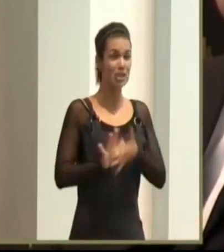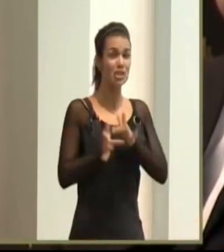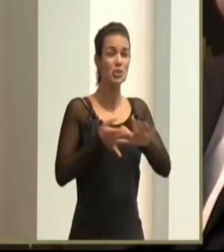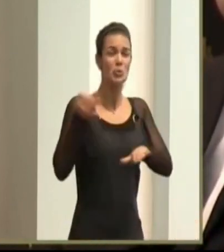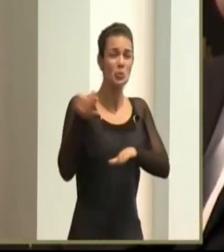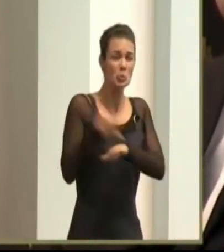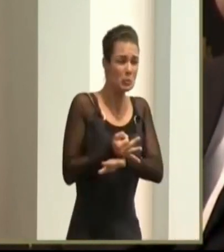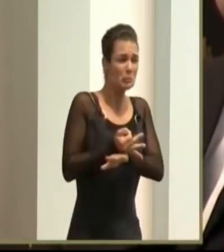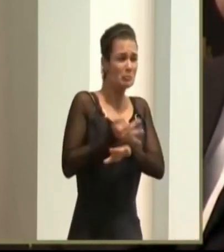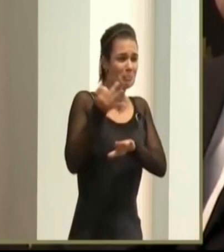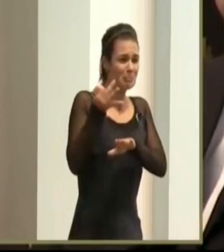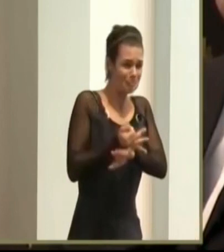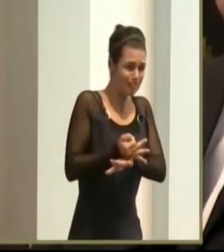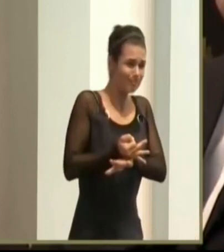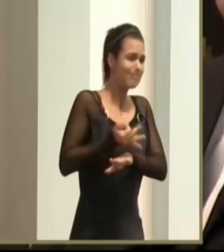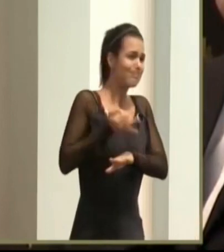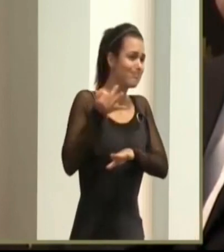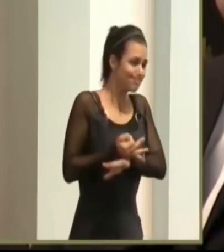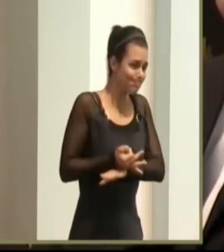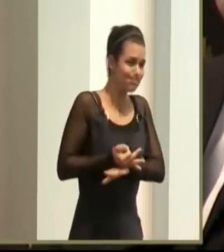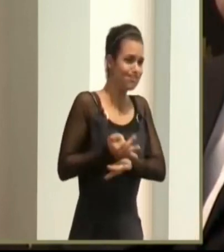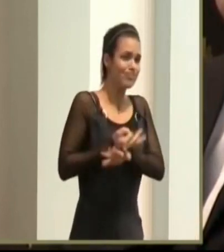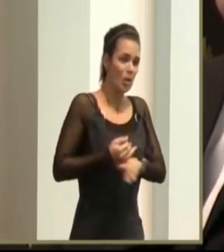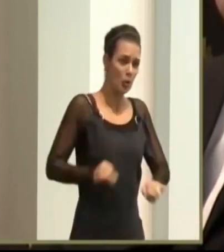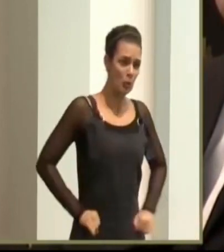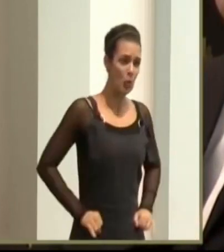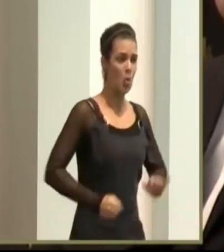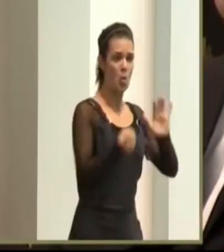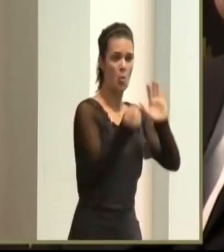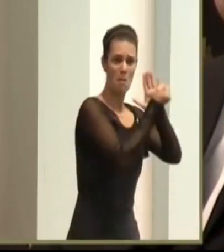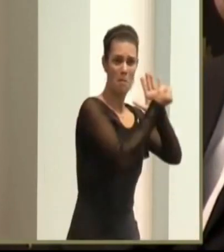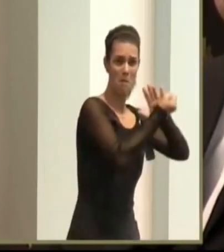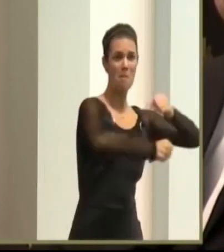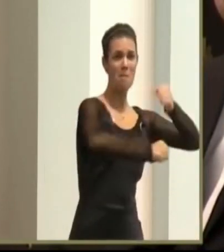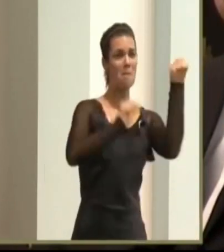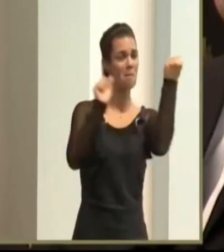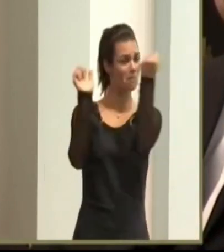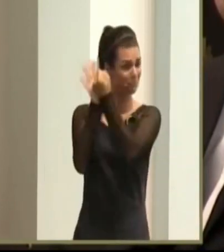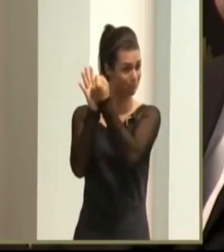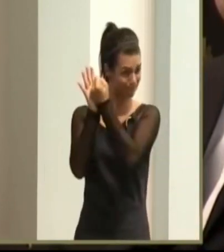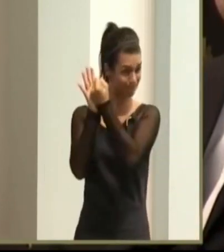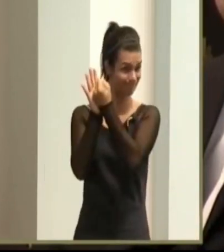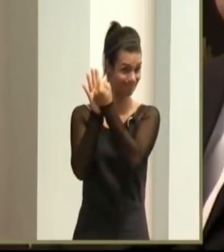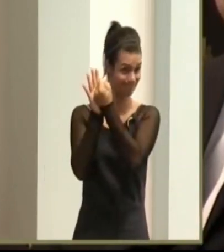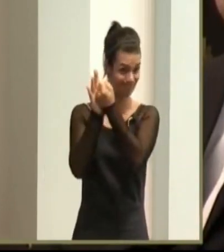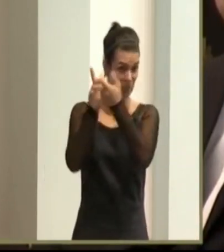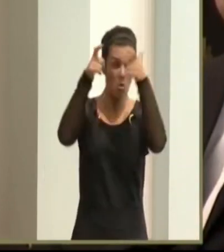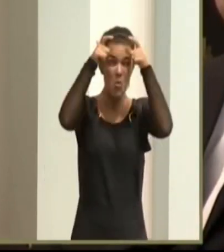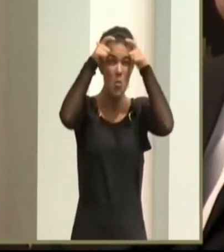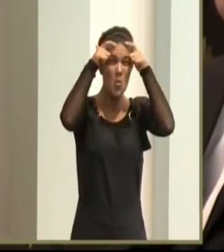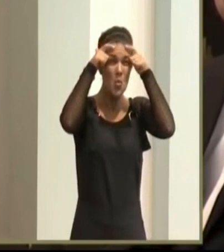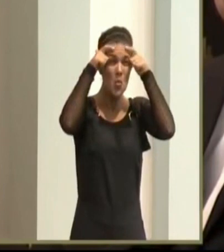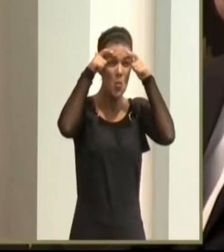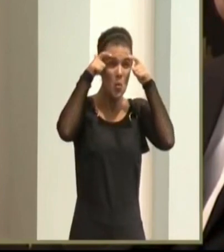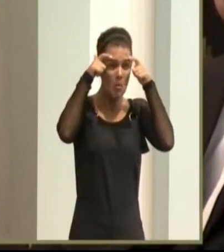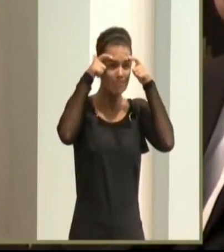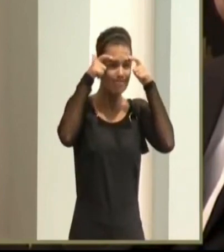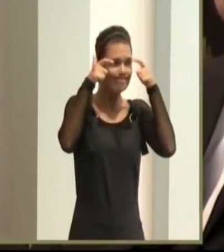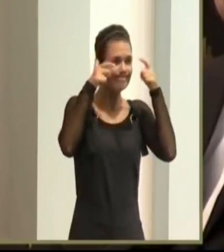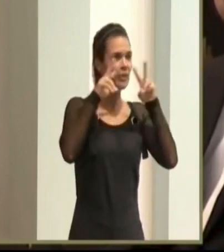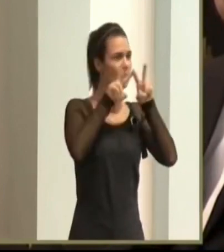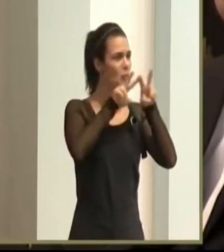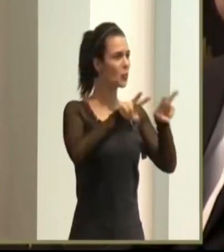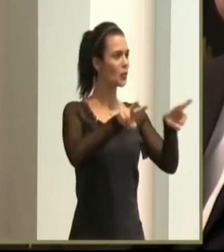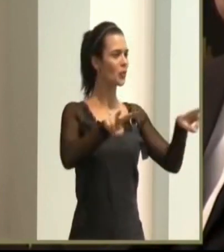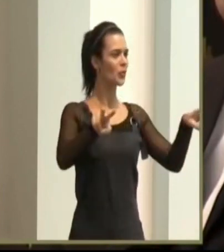dos cravos, nas mãos, nos pés, vendo, agonizando, sem nada poder fazer,